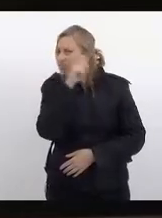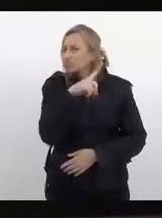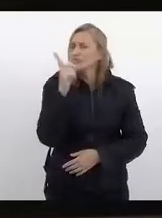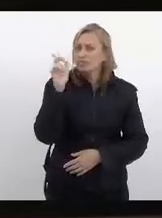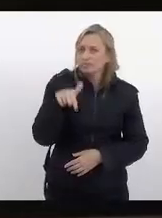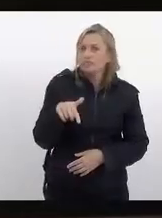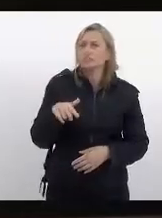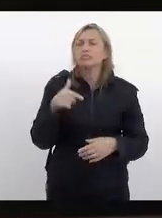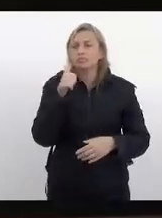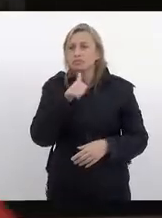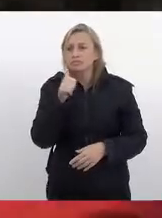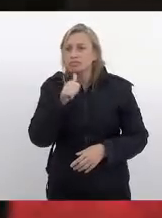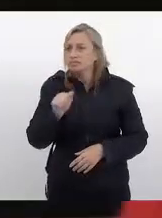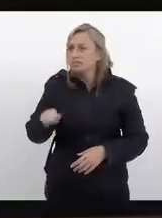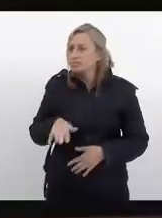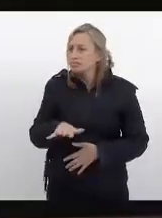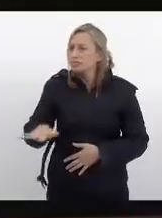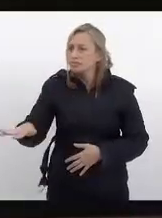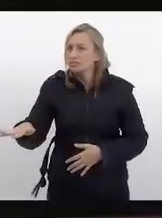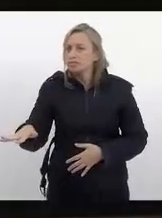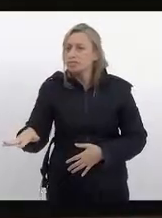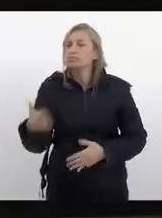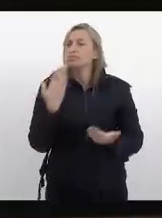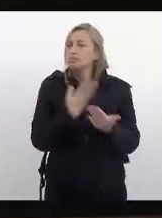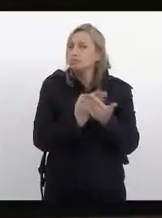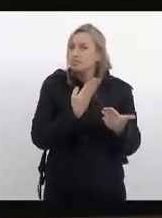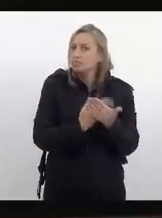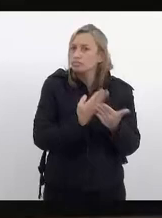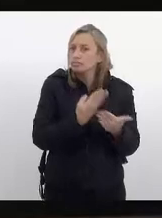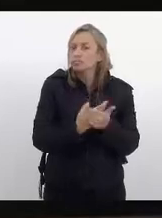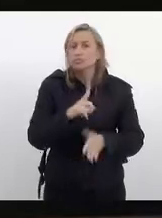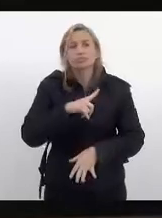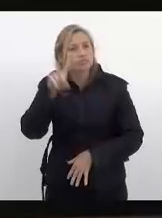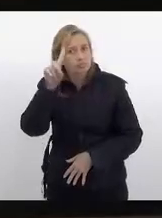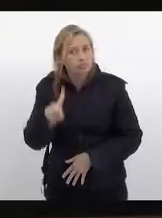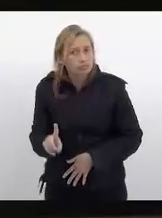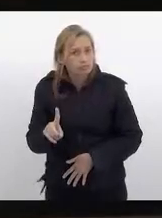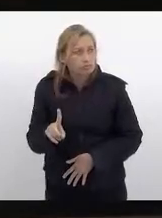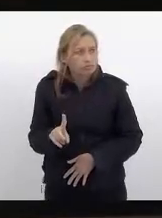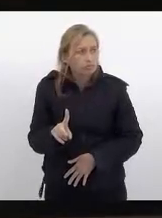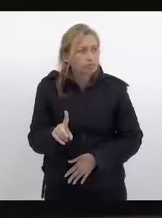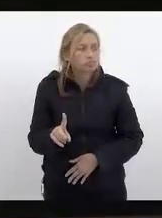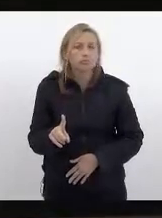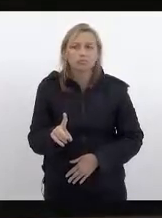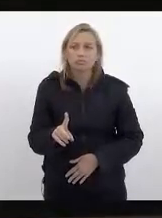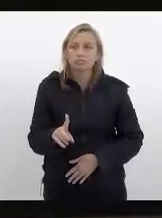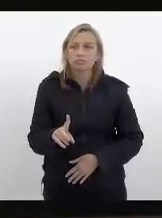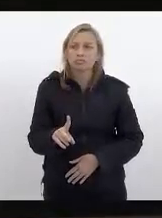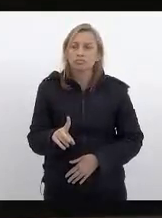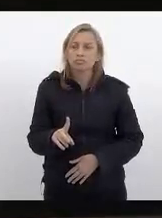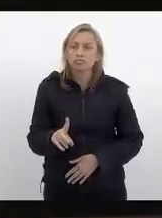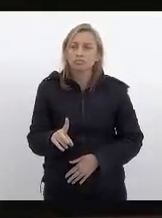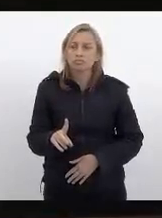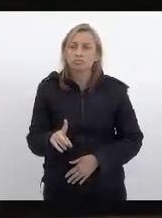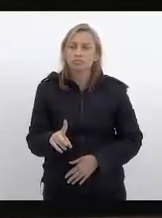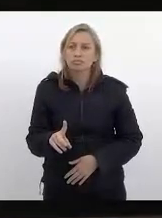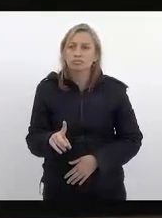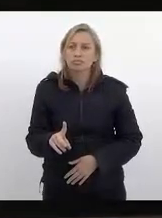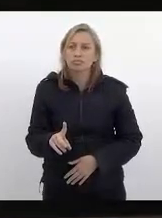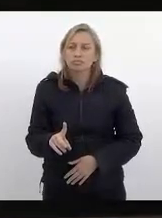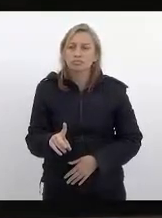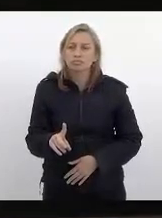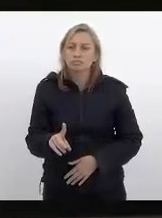as da Periferia estudar em ter o direito de fazer uma uma